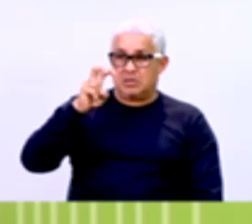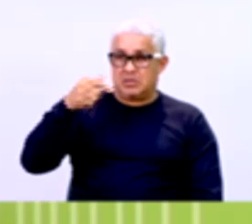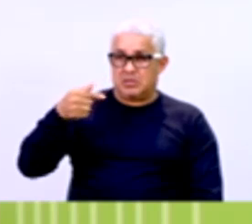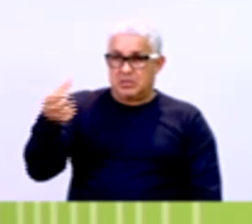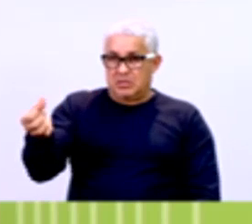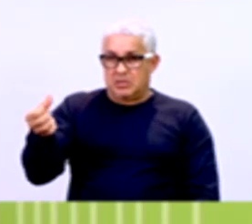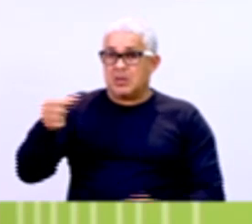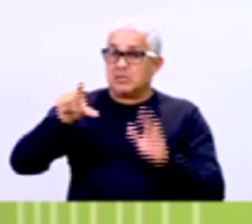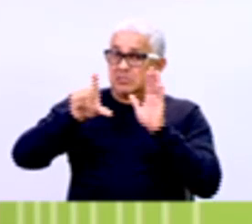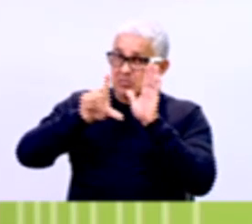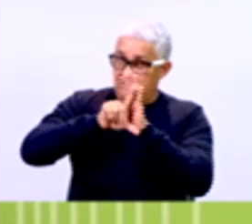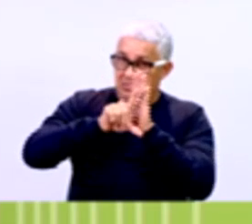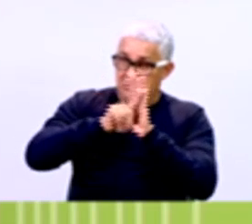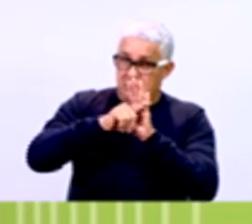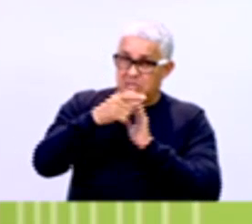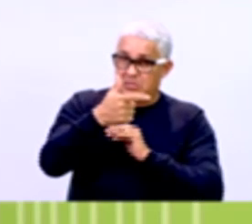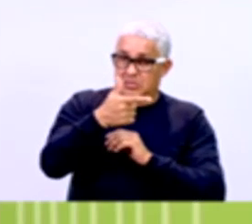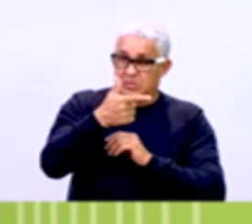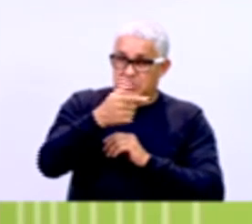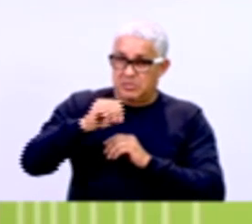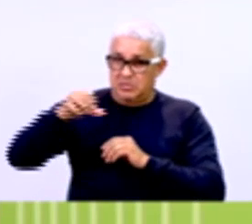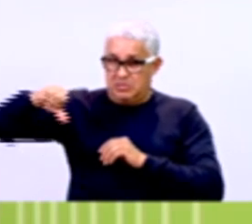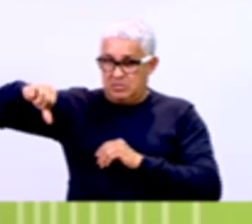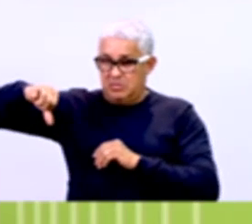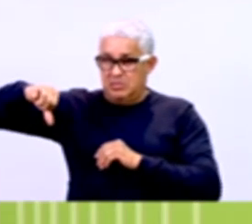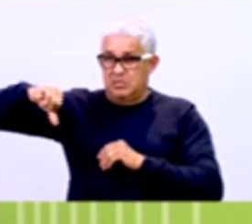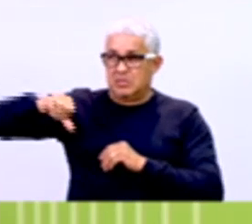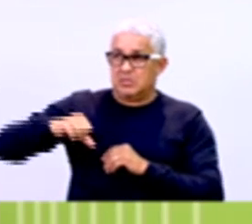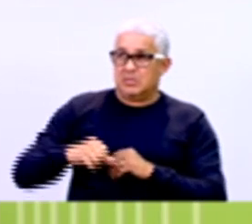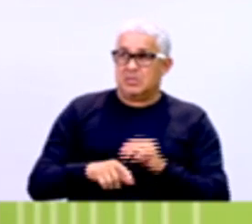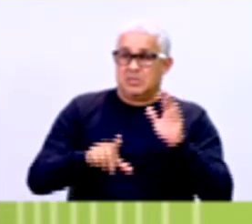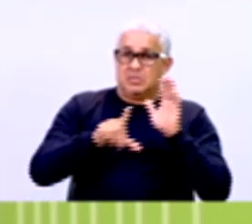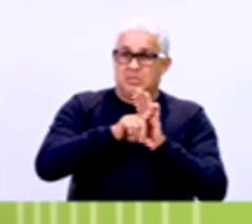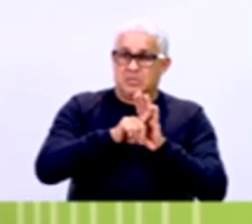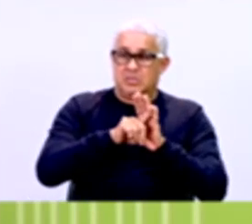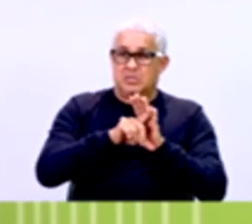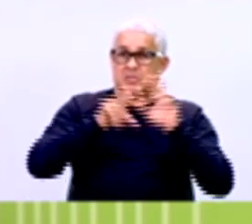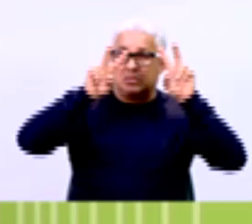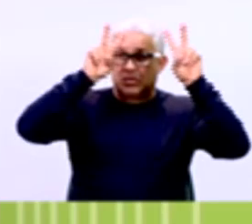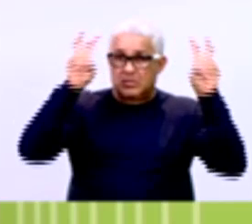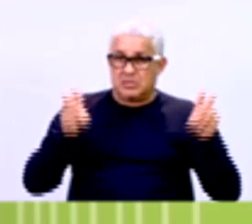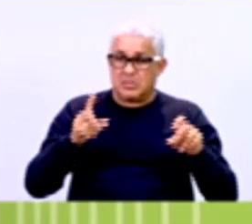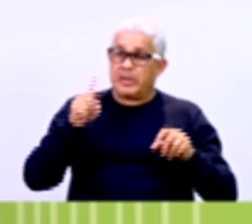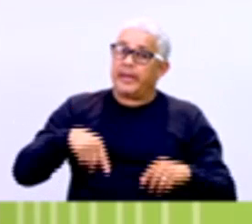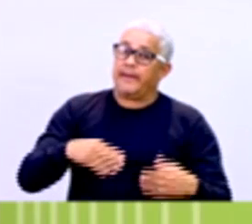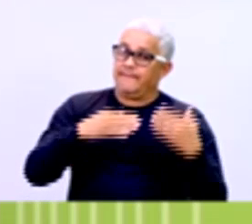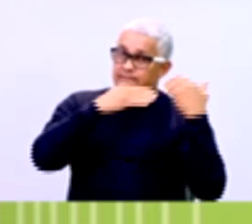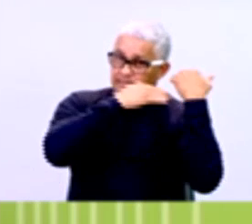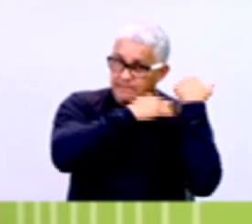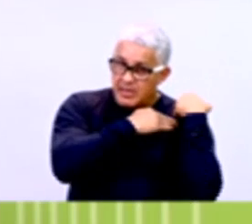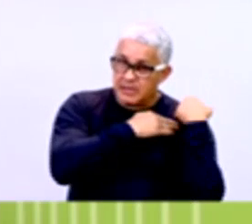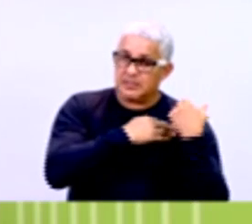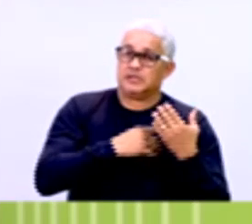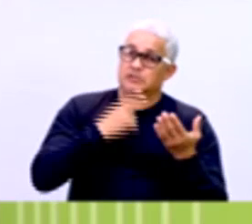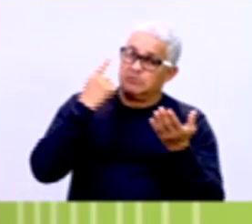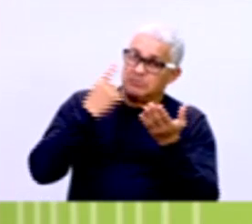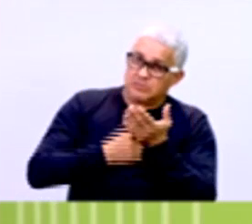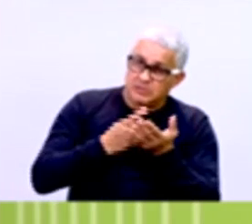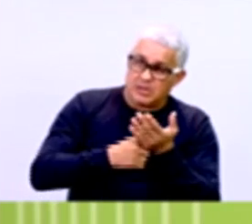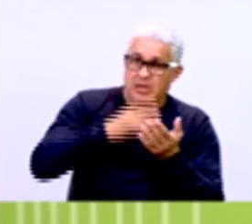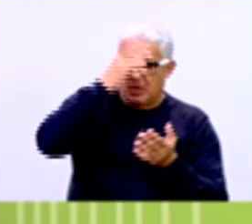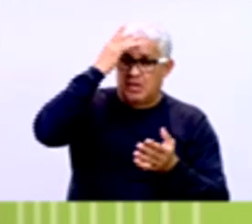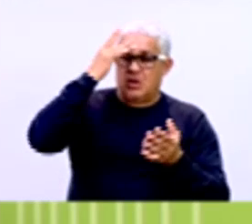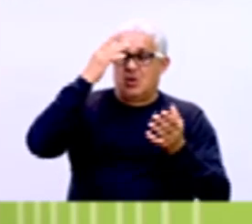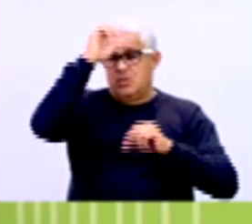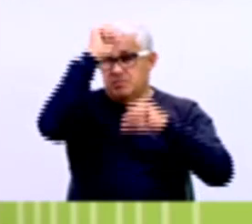3.576, é uma lei de 2009, esta lei, ela trata disso, ela responsabiliza, não é, o